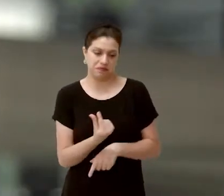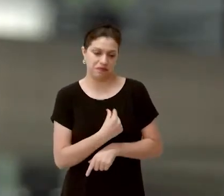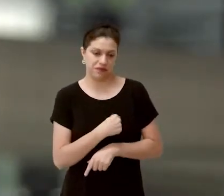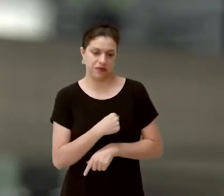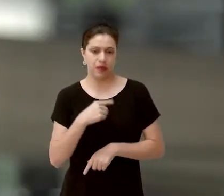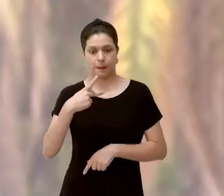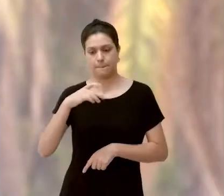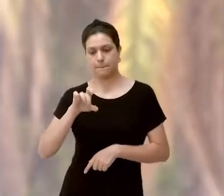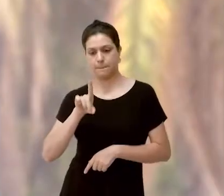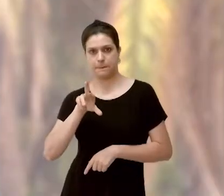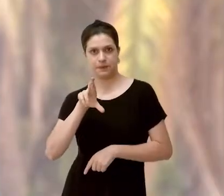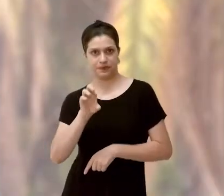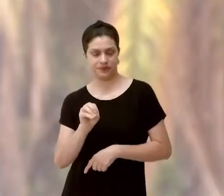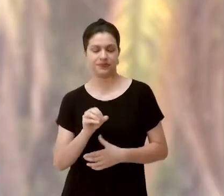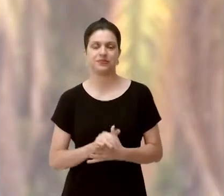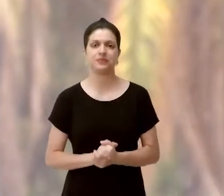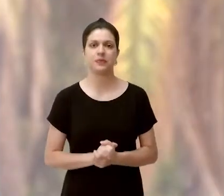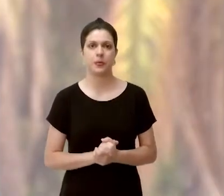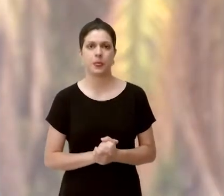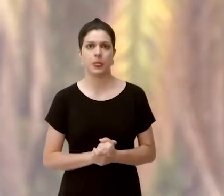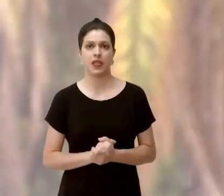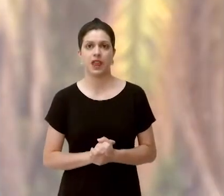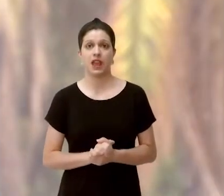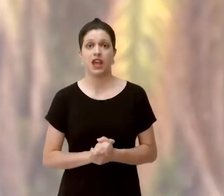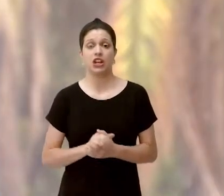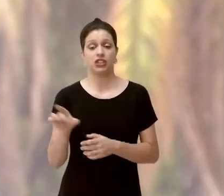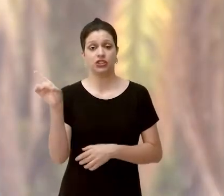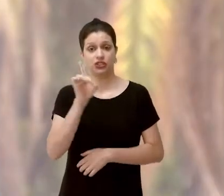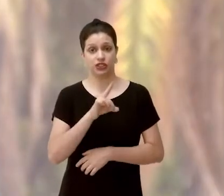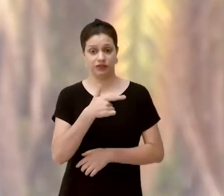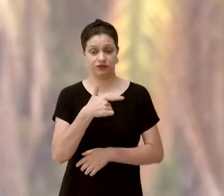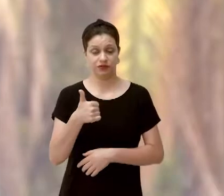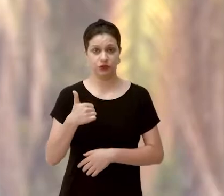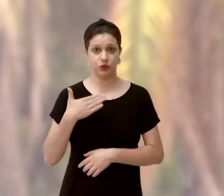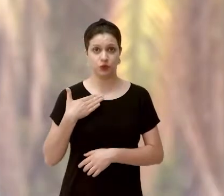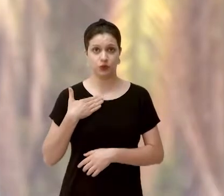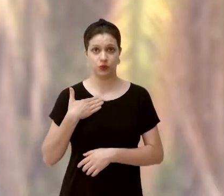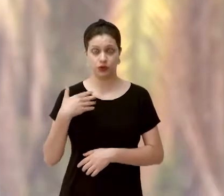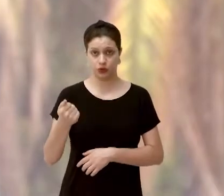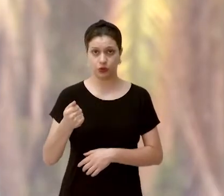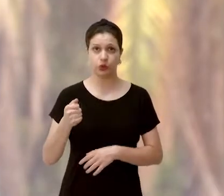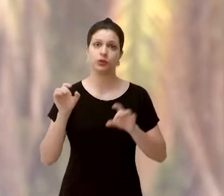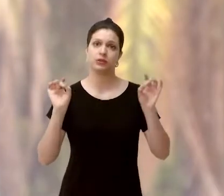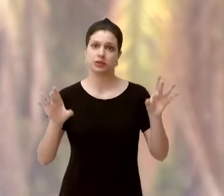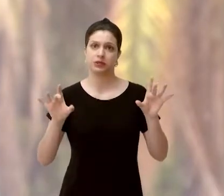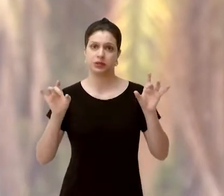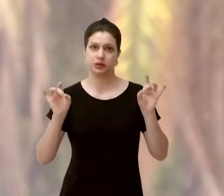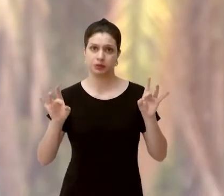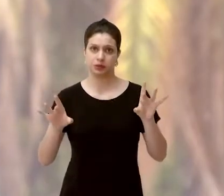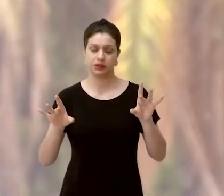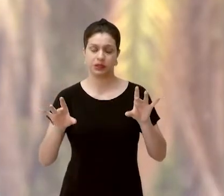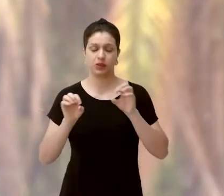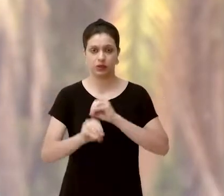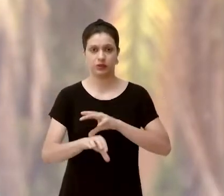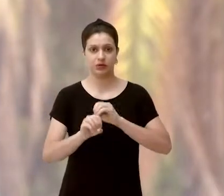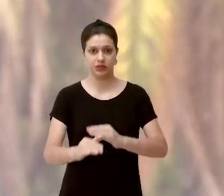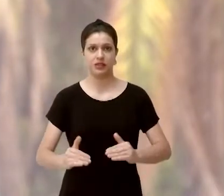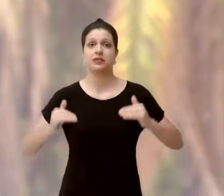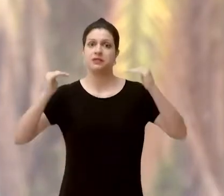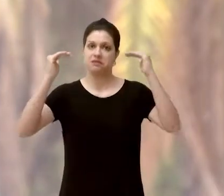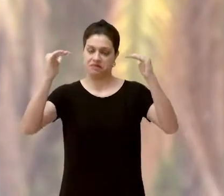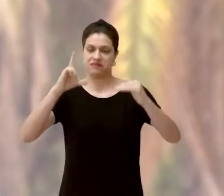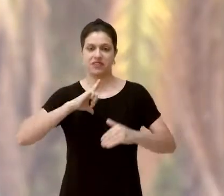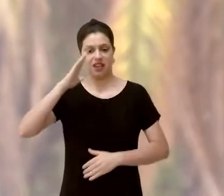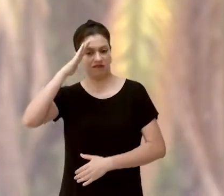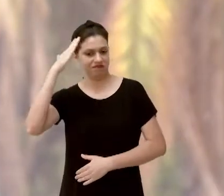Pedro Pedrocian. Em alusão ao Dia Estadual da Educação Superior, celebrado em 21 de agosto, a Assembleia Legislativa de Mato Grosso do